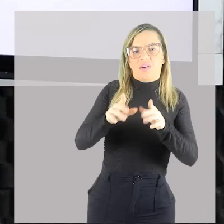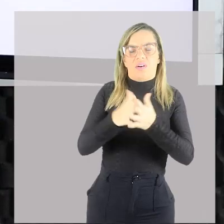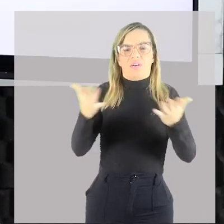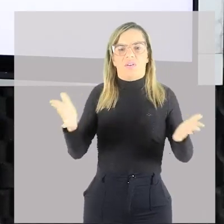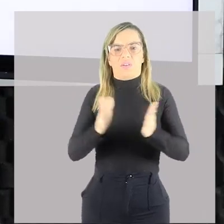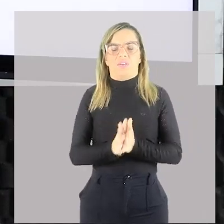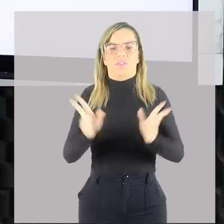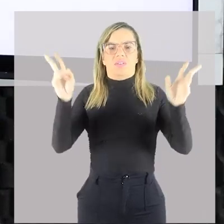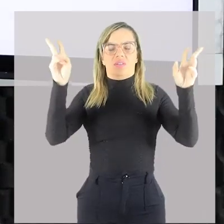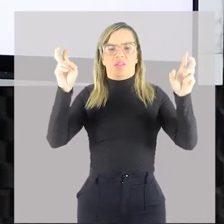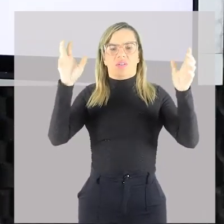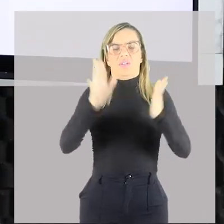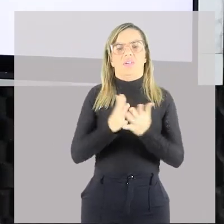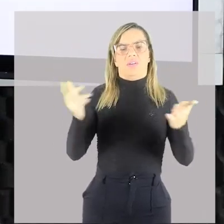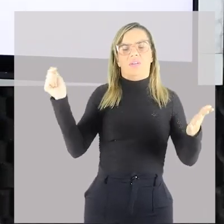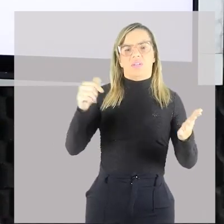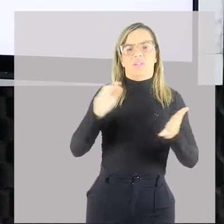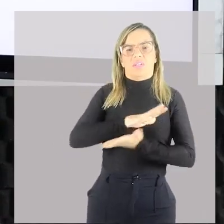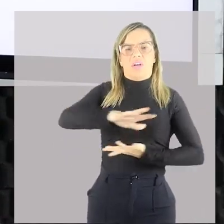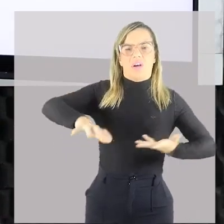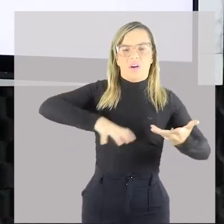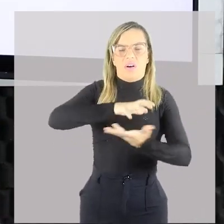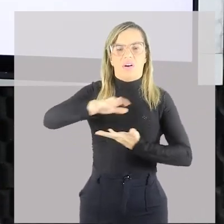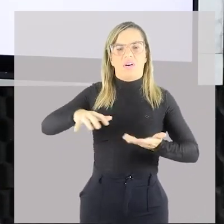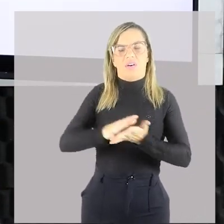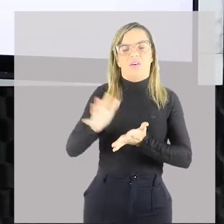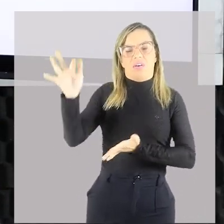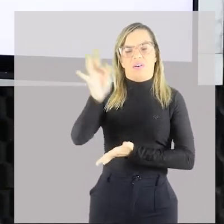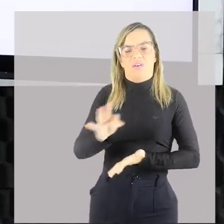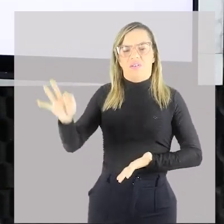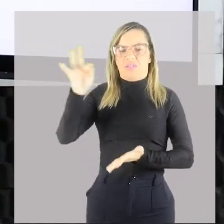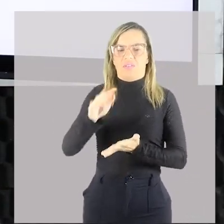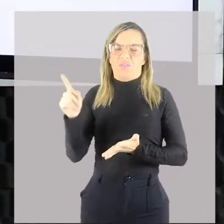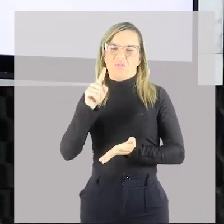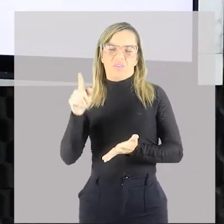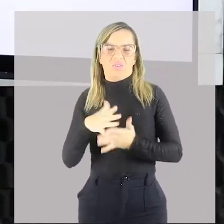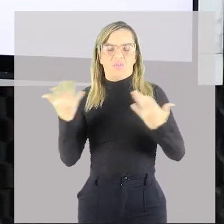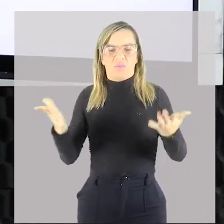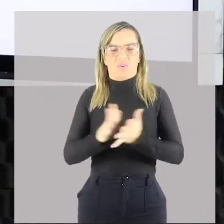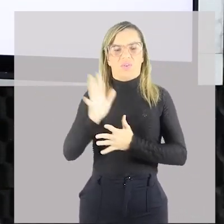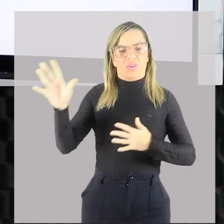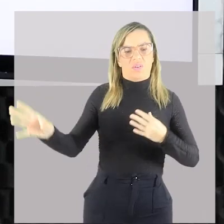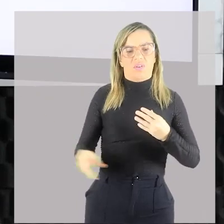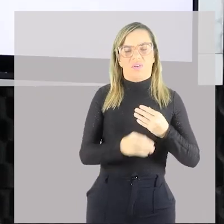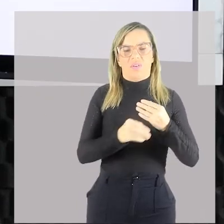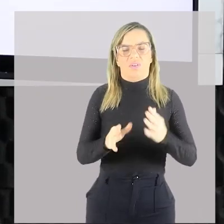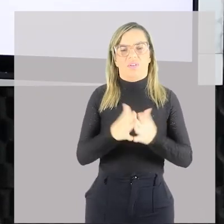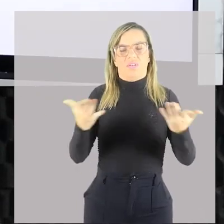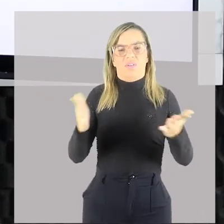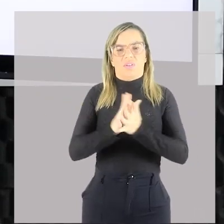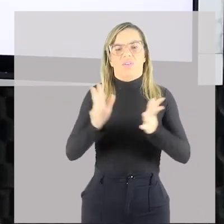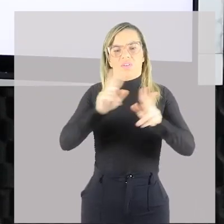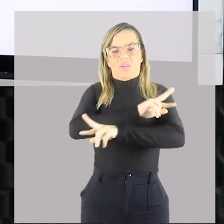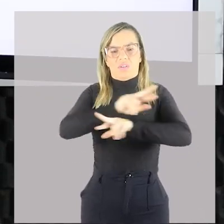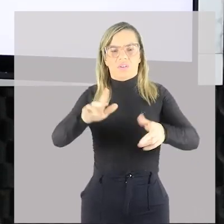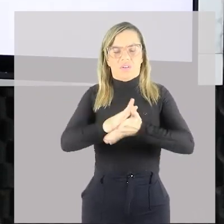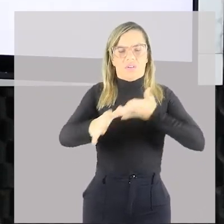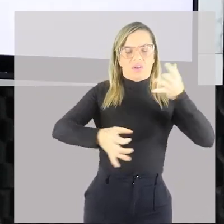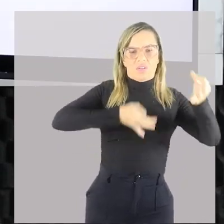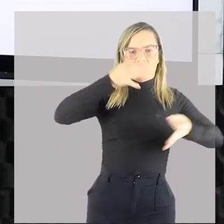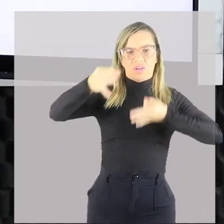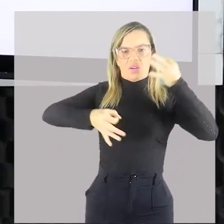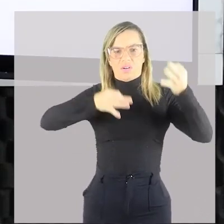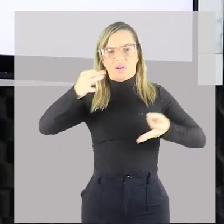que são os lemas da Revolução Francesa. Não encaixa muito bem. apesar de existirem várias críticas a Rousseau, e não